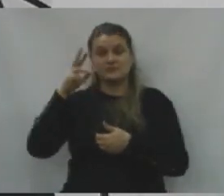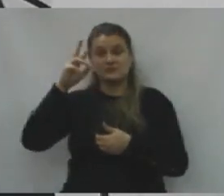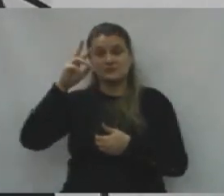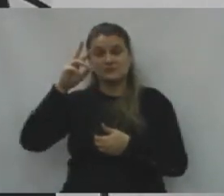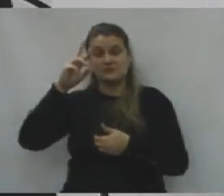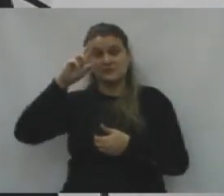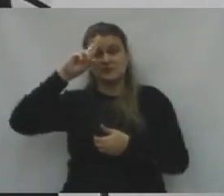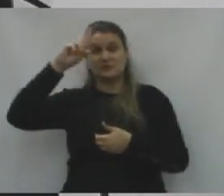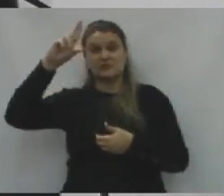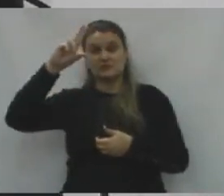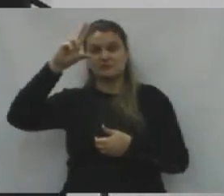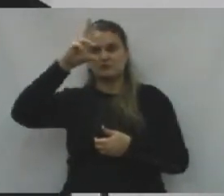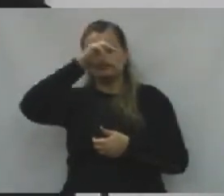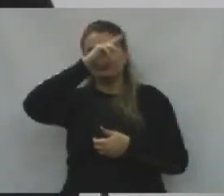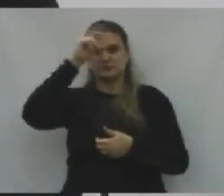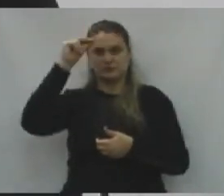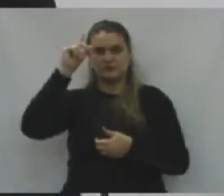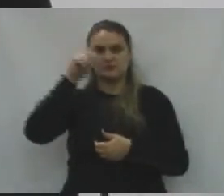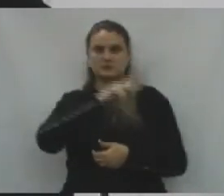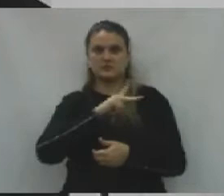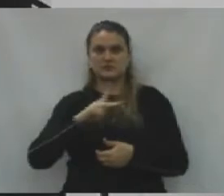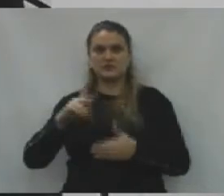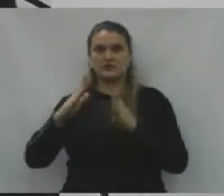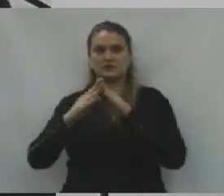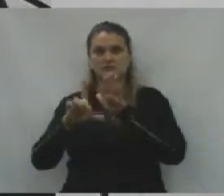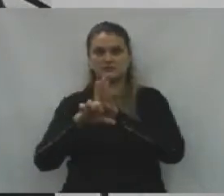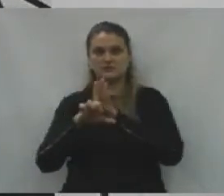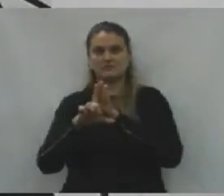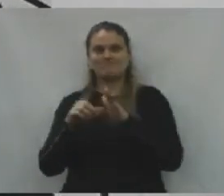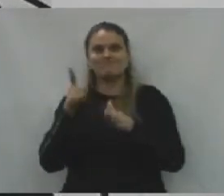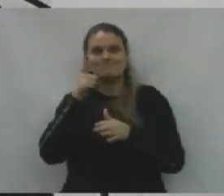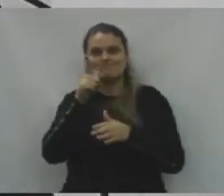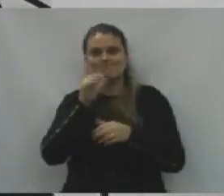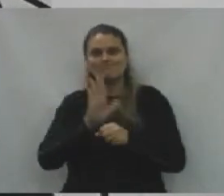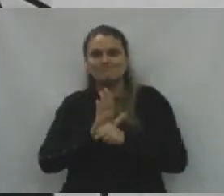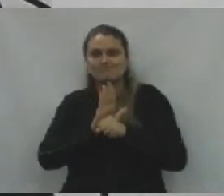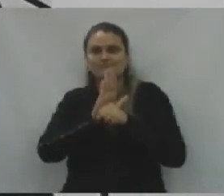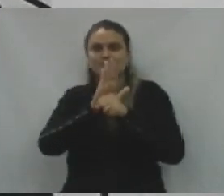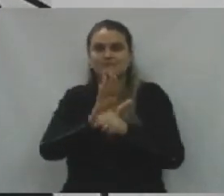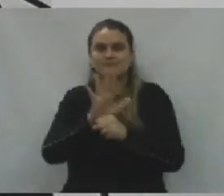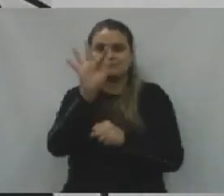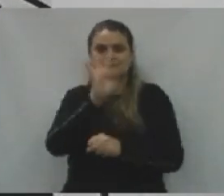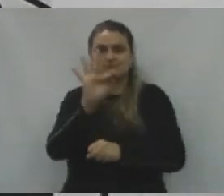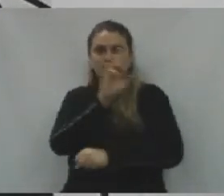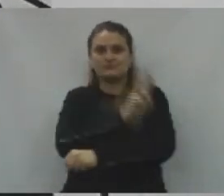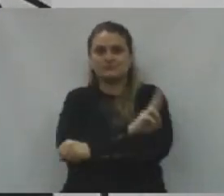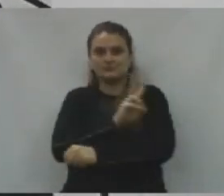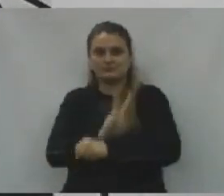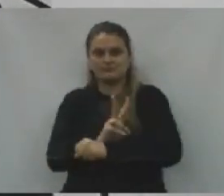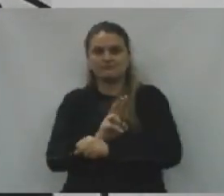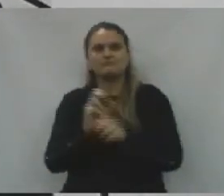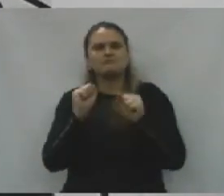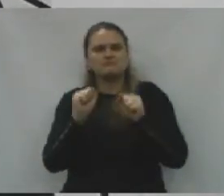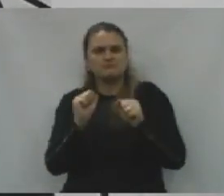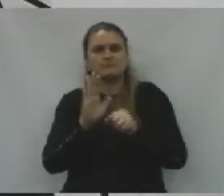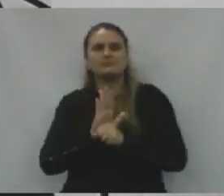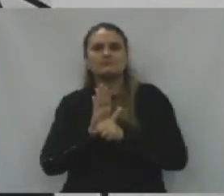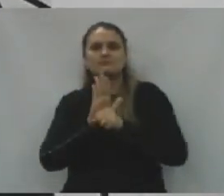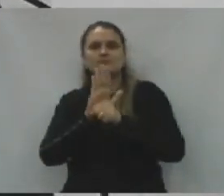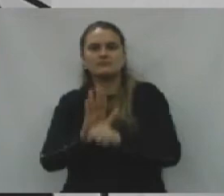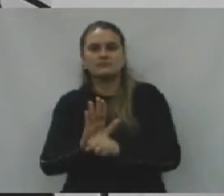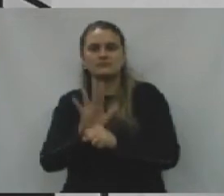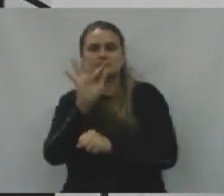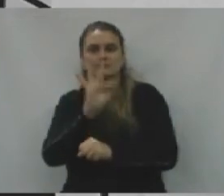Executivo Municipal, ou uma casa de leis como essa, que abraçar a Uniuv e puder ajudar a